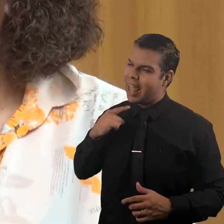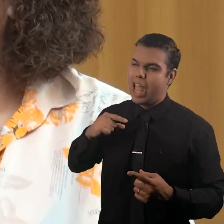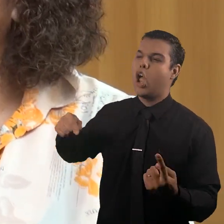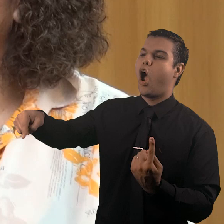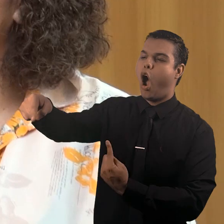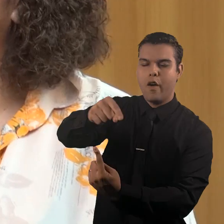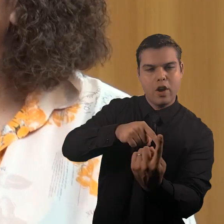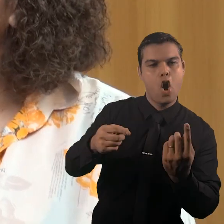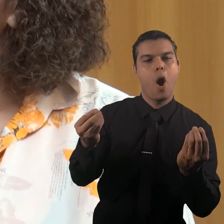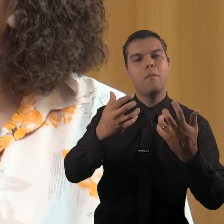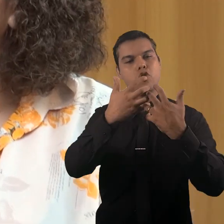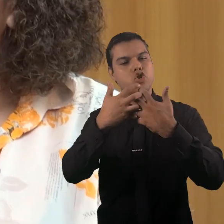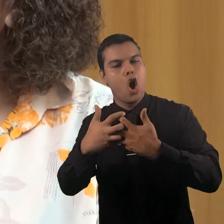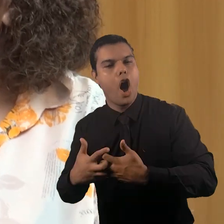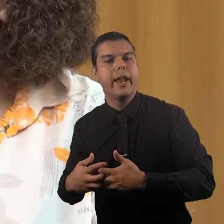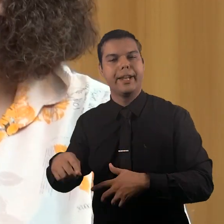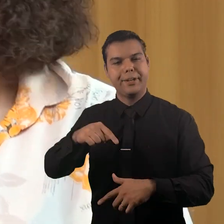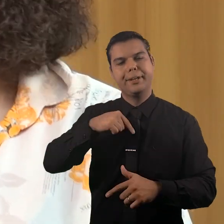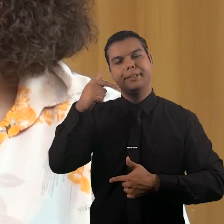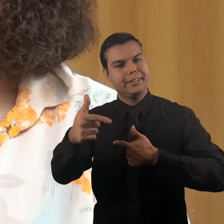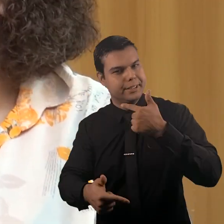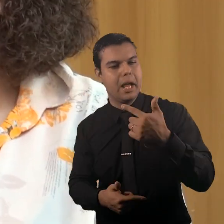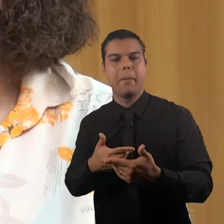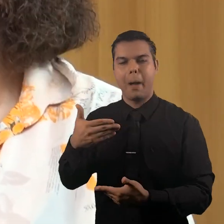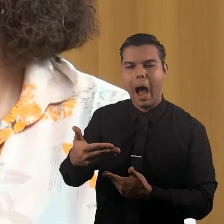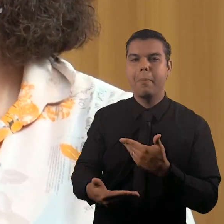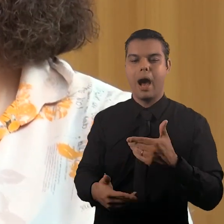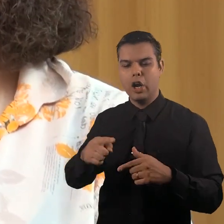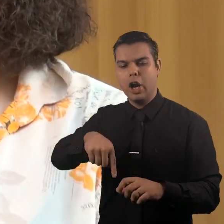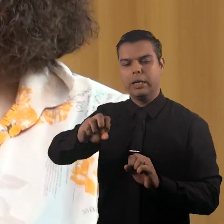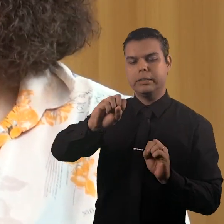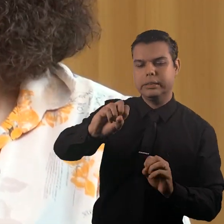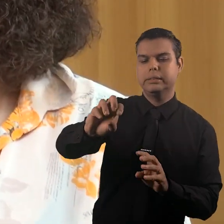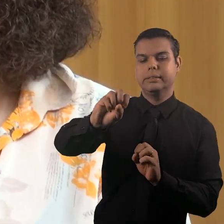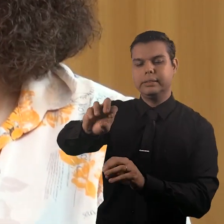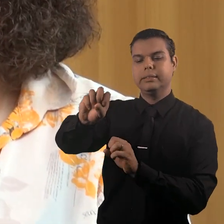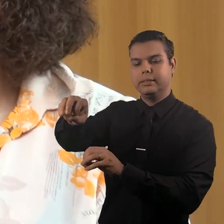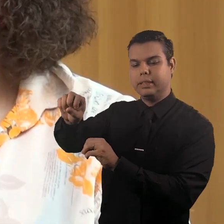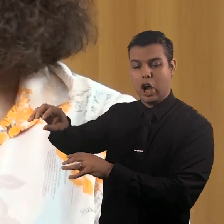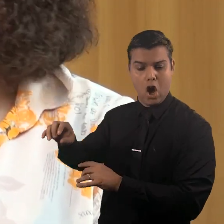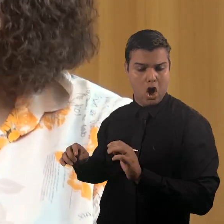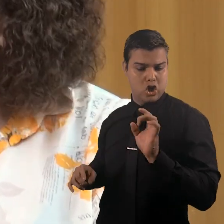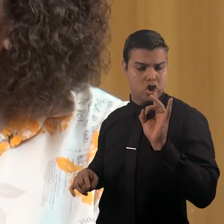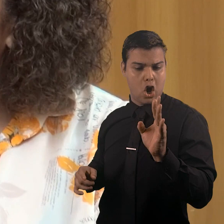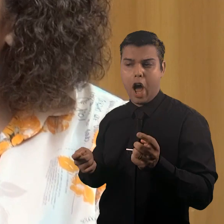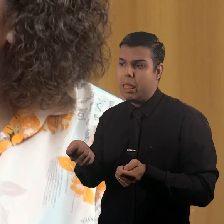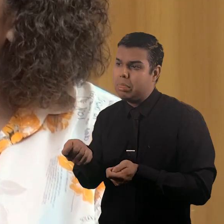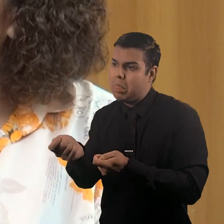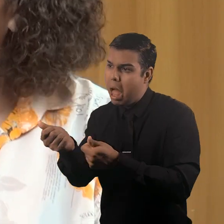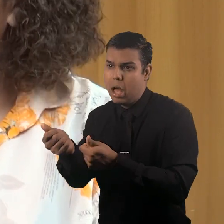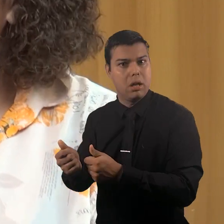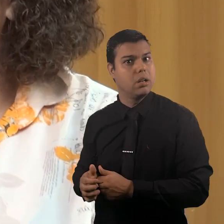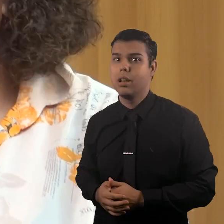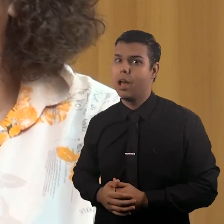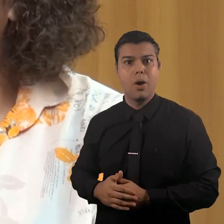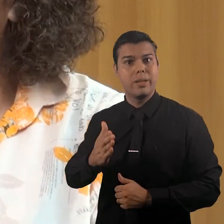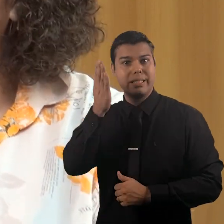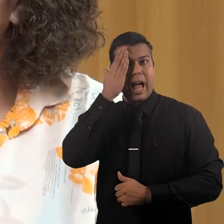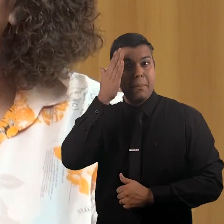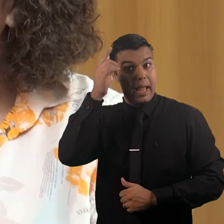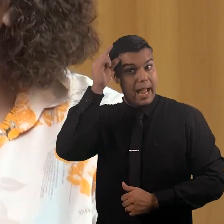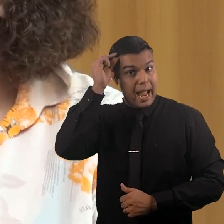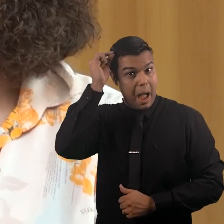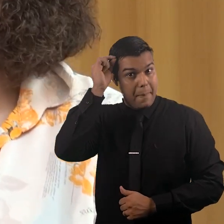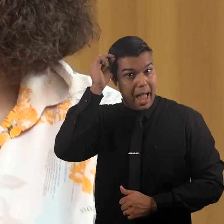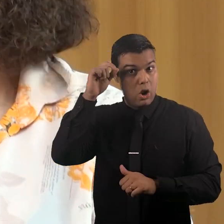de toda a roda, né, de como funciona isso. E passamos muito tempo educando o doador de cabelo, que não basta só doar a peruca, que o